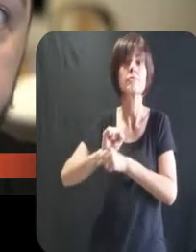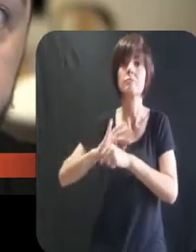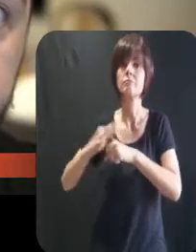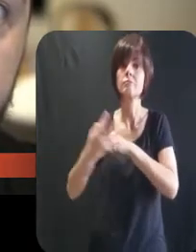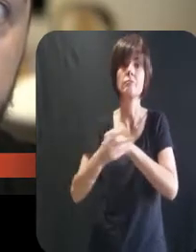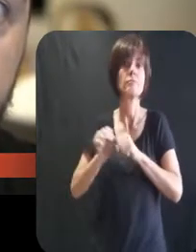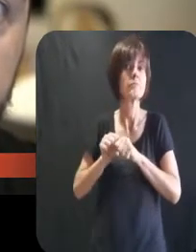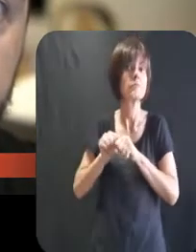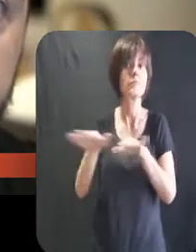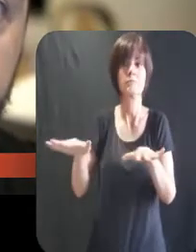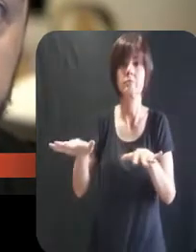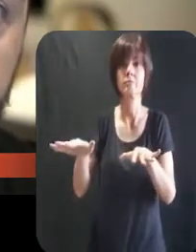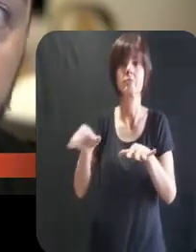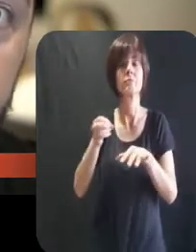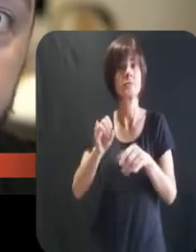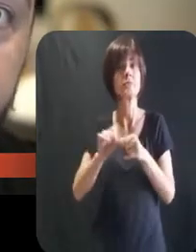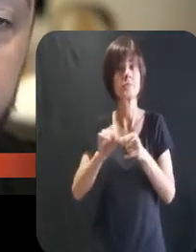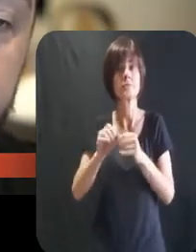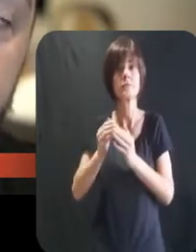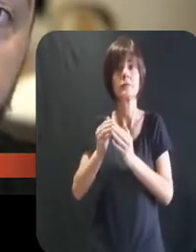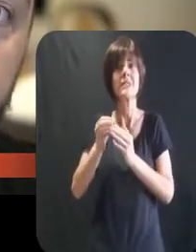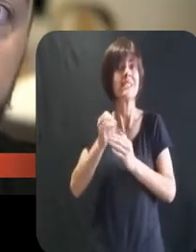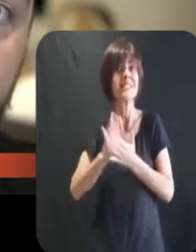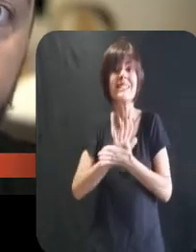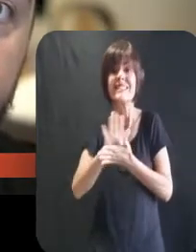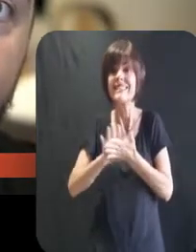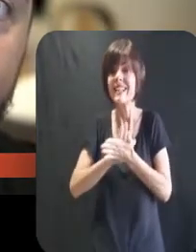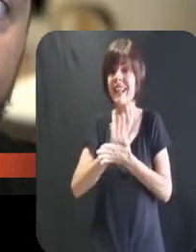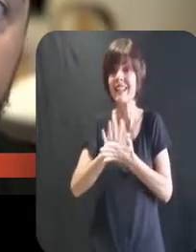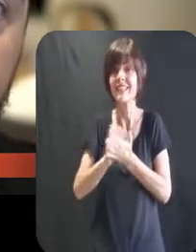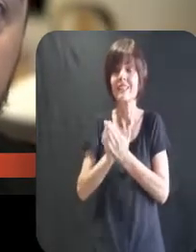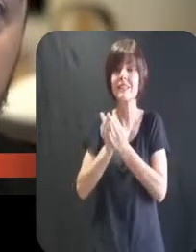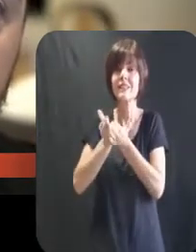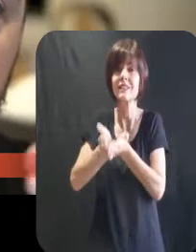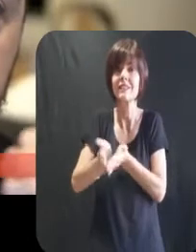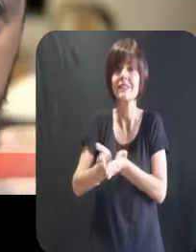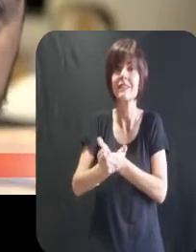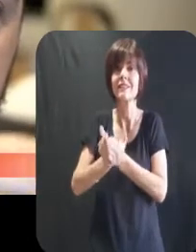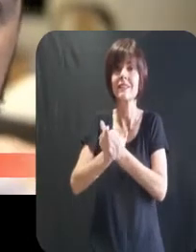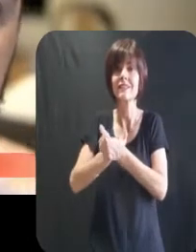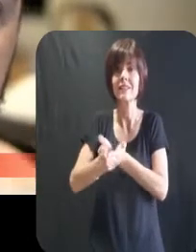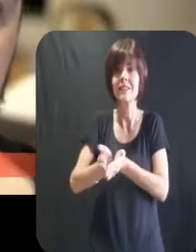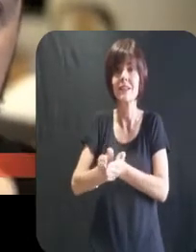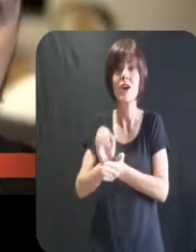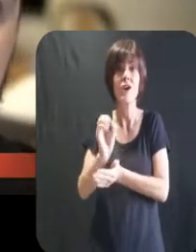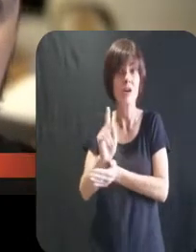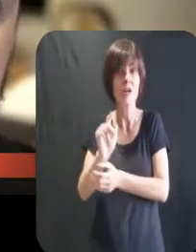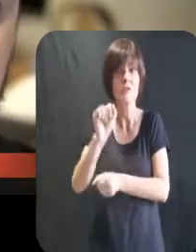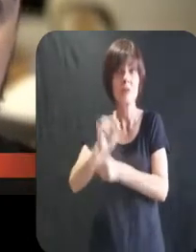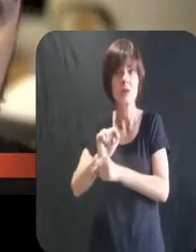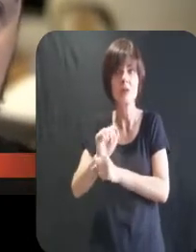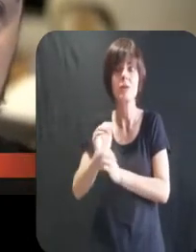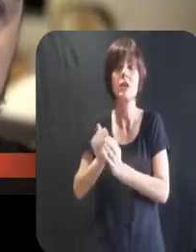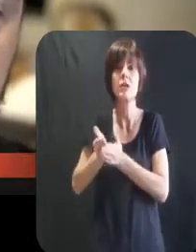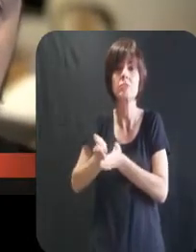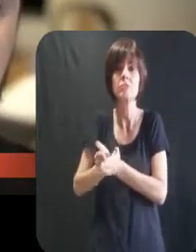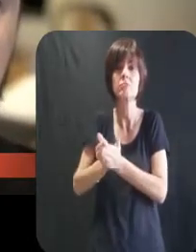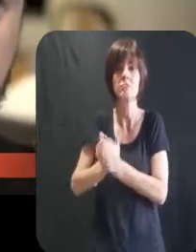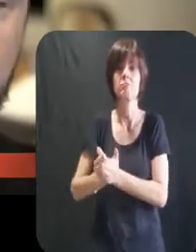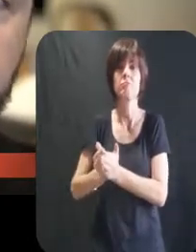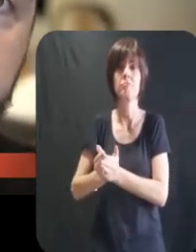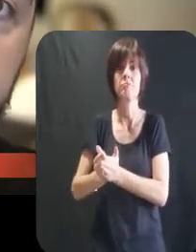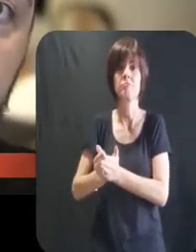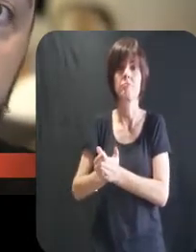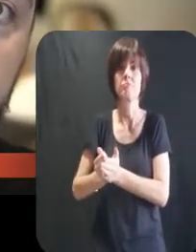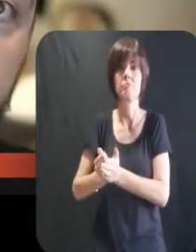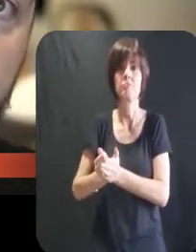contaminadas. Quando você faz isso, o seu navio ainda continua andando por mais um tempo, até ele estacionar.